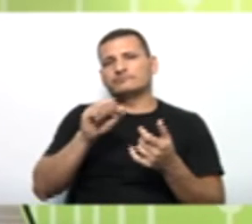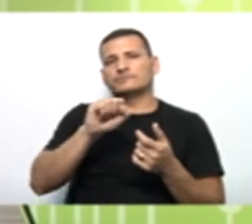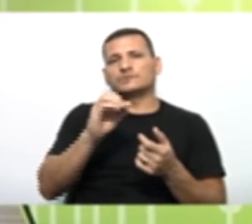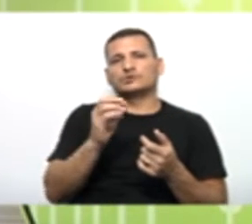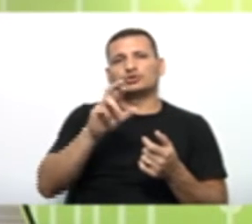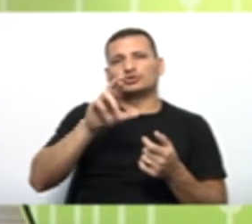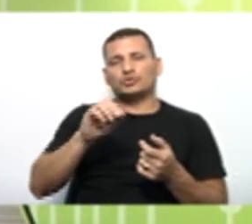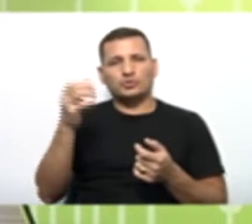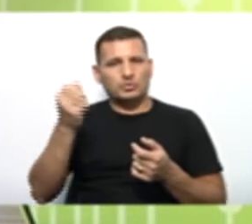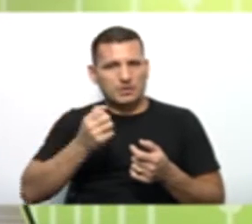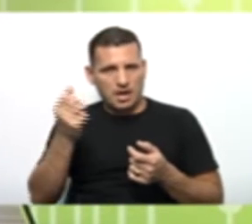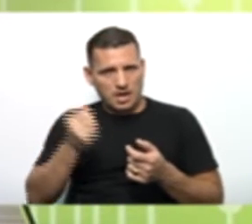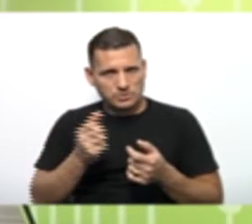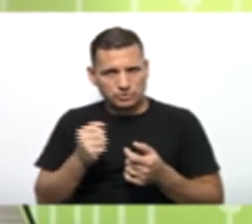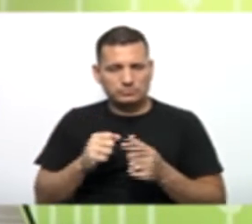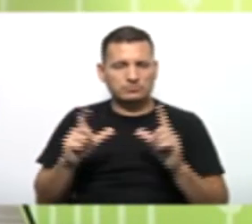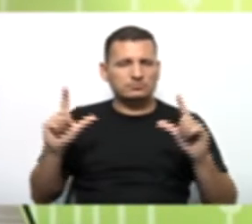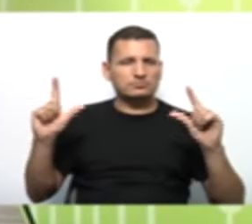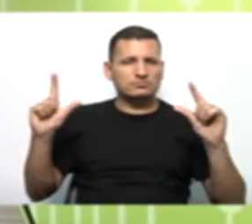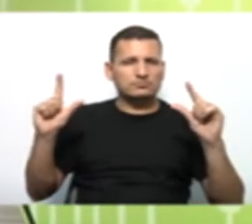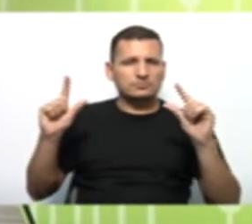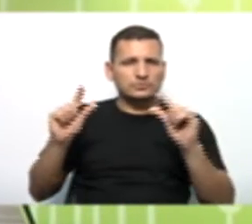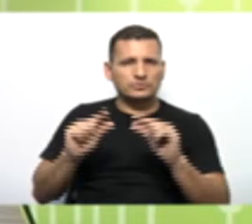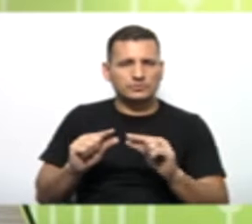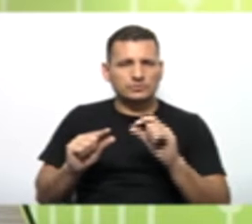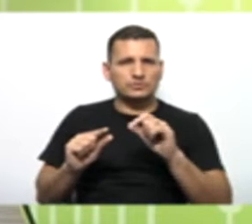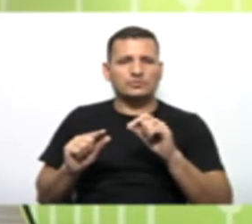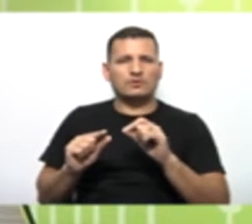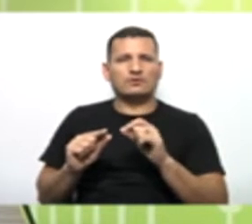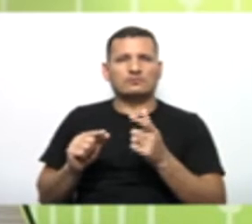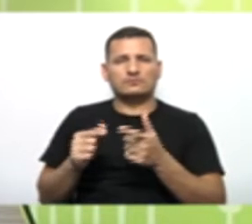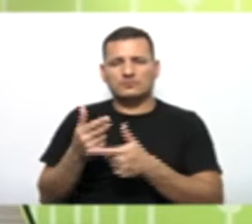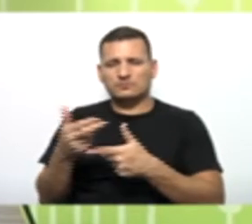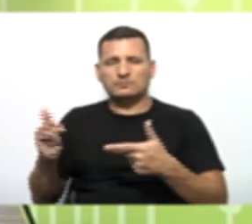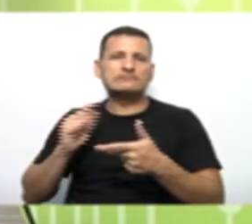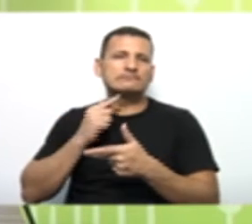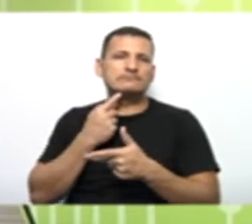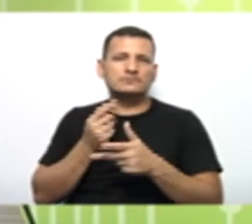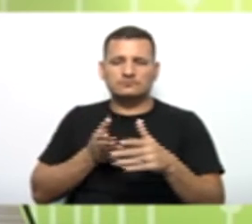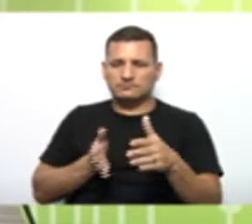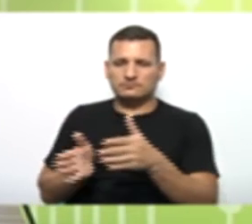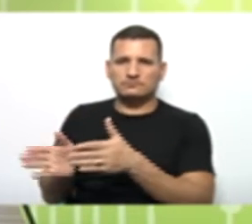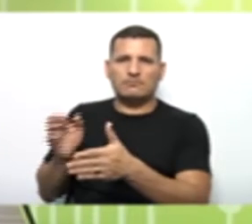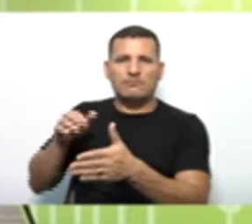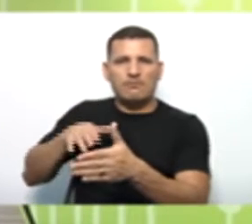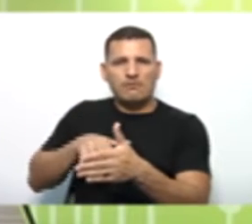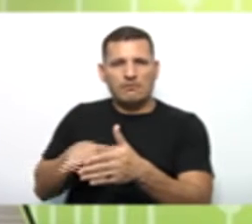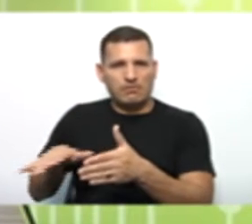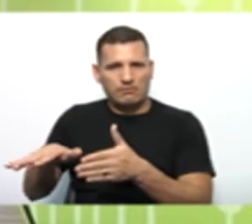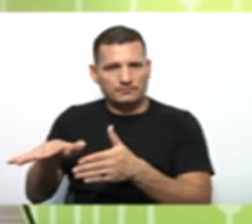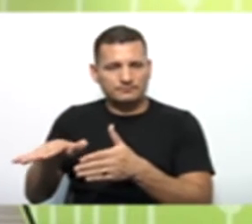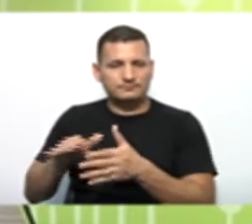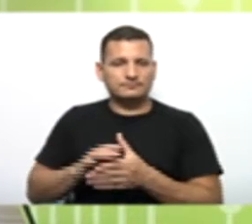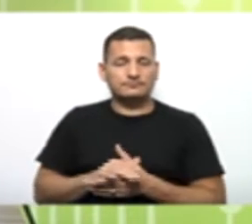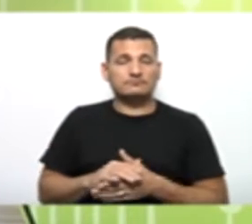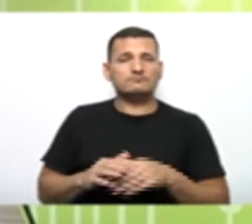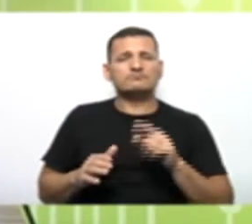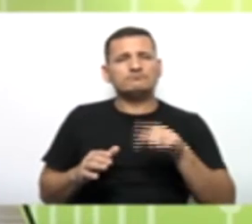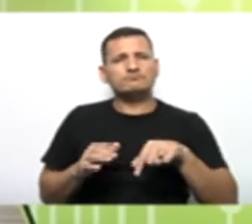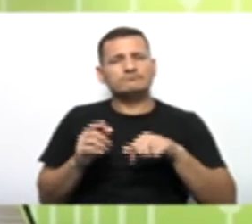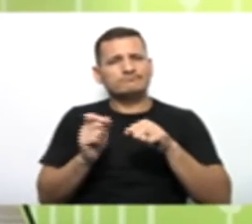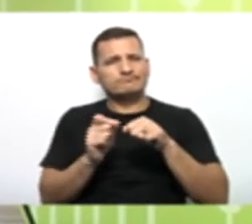para reduzir a quantidade de partículas orgânicas que vão chegar nesse riacho. Ou seja, são ação que ela